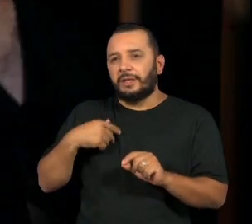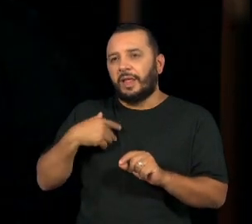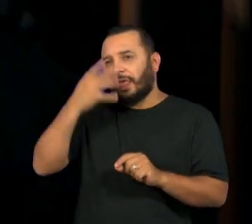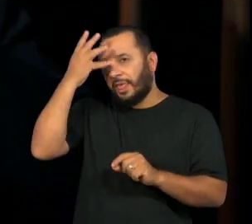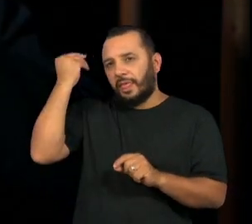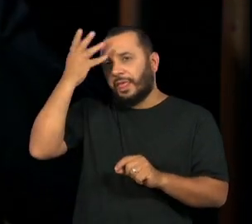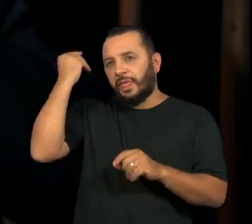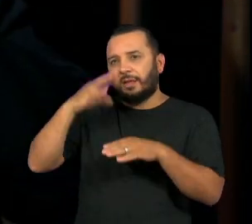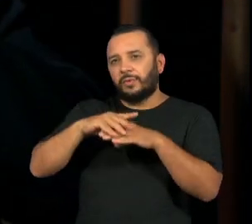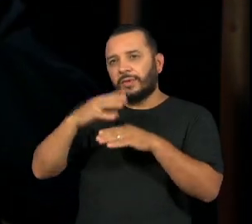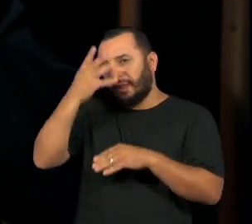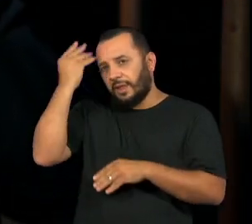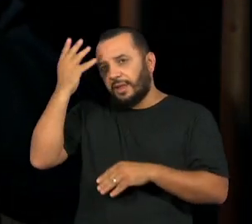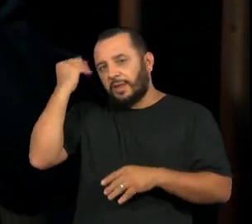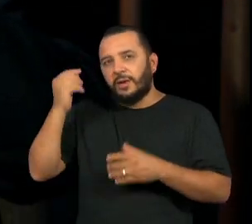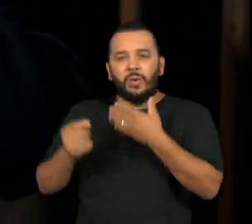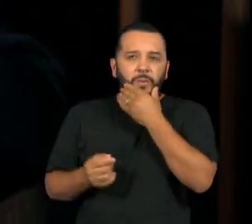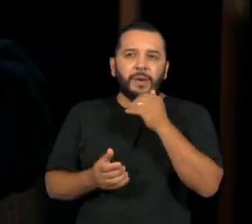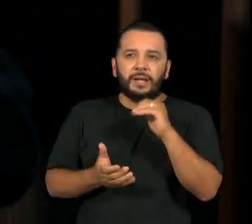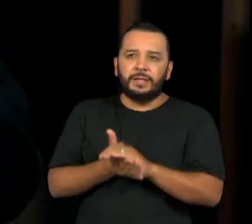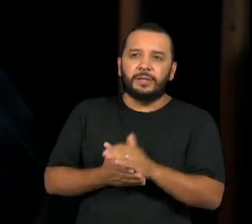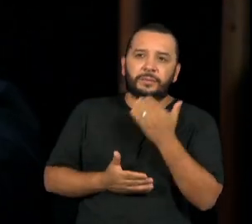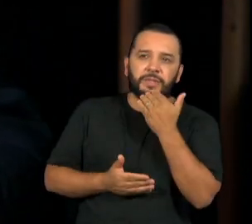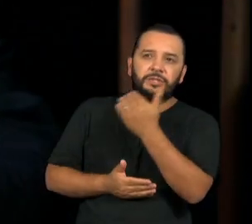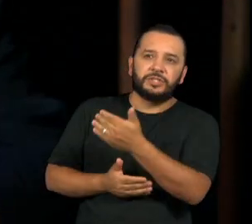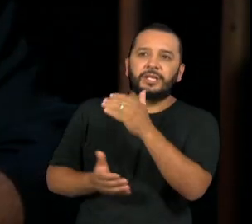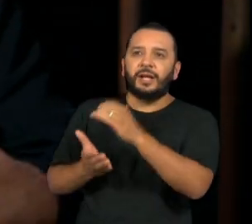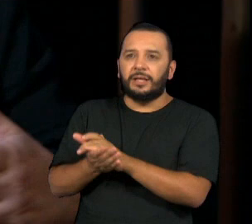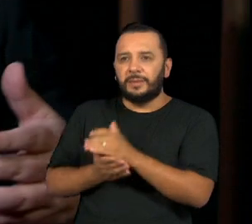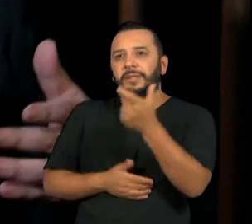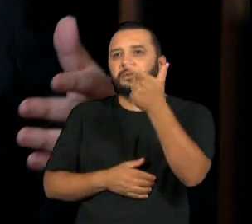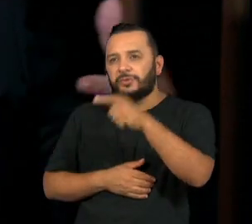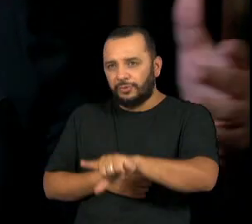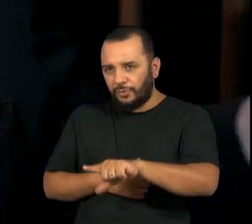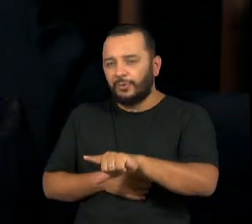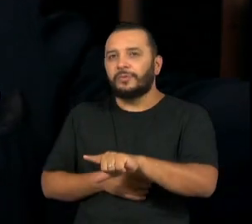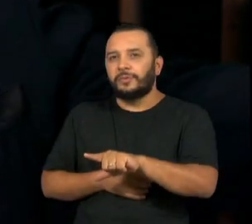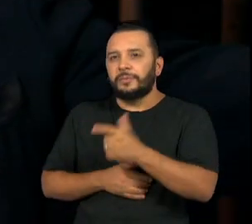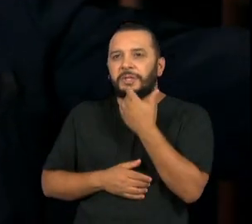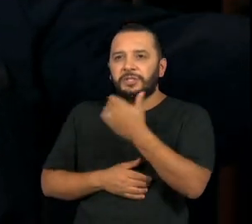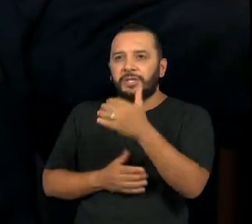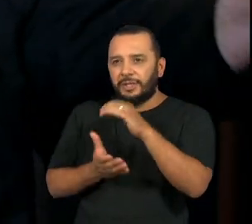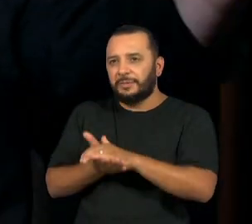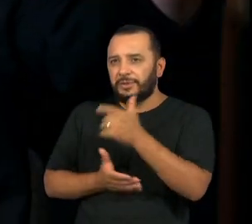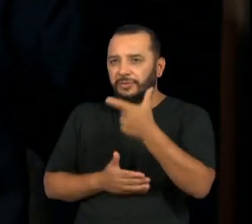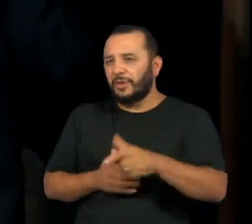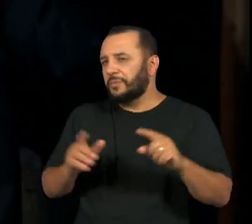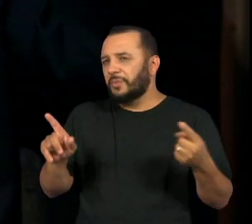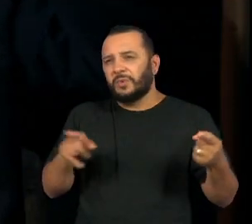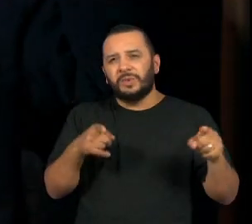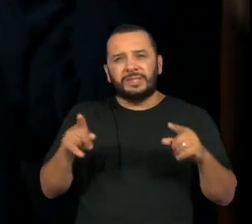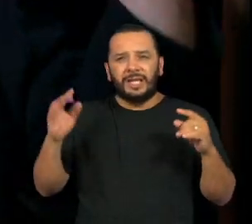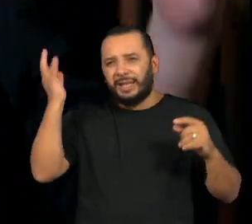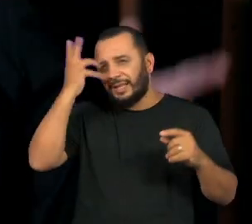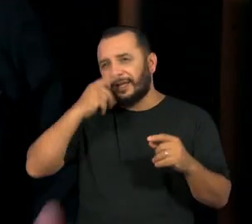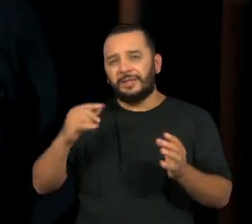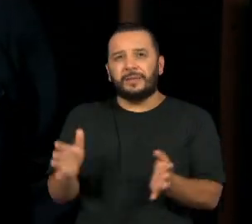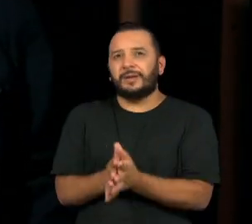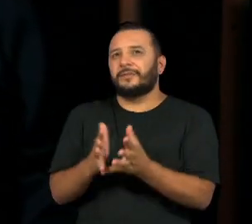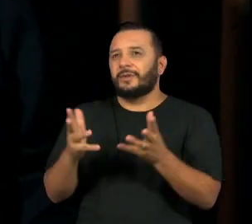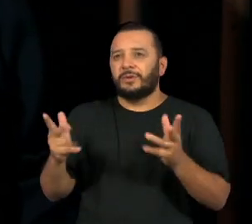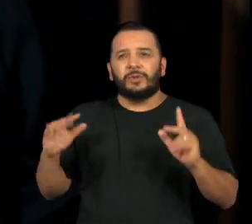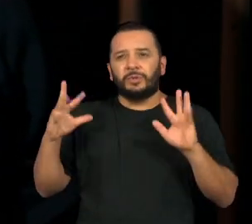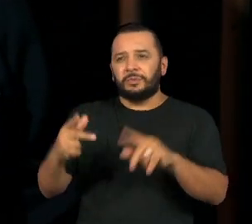Alzheimer. Aí o marido, o velhinho, ia pedir ela em casamento de novo. E estava tendo uma puta trilha linda, maravilhosa, assim, todo